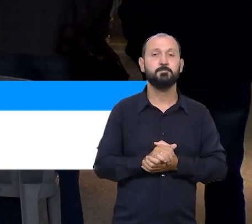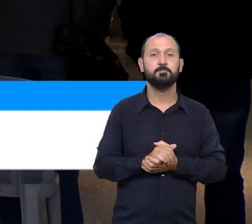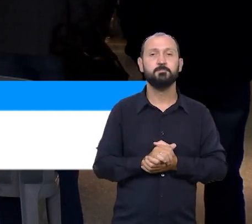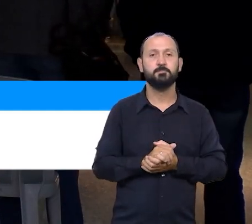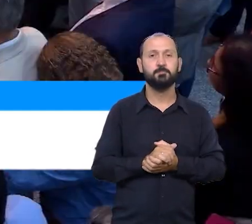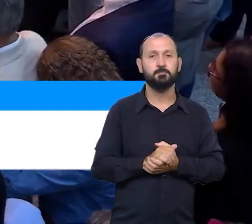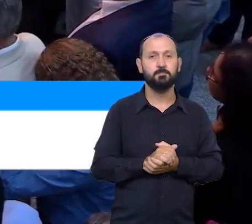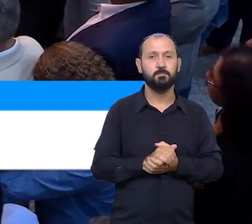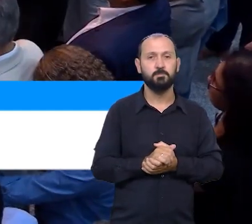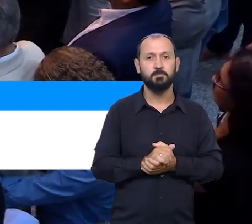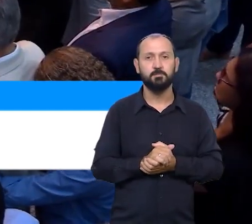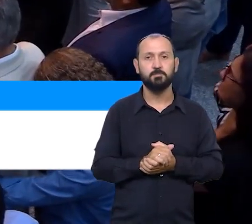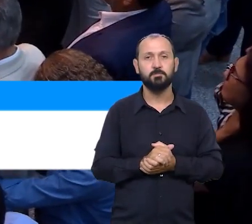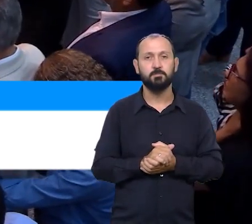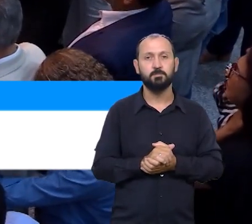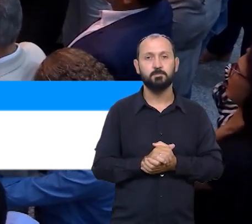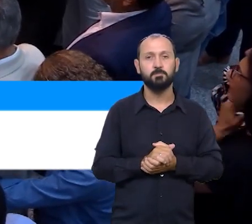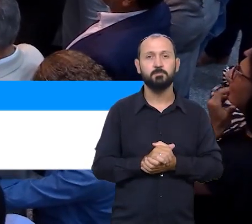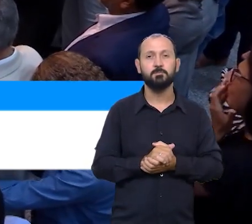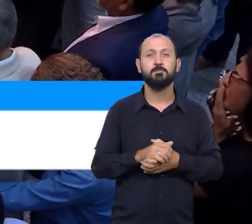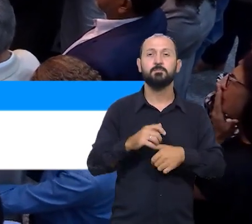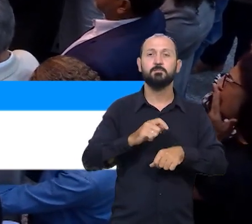os justos.